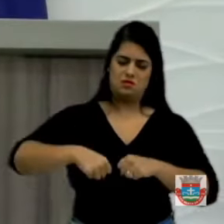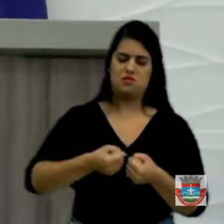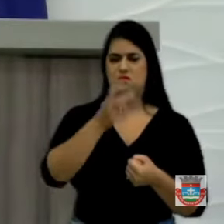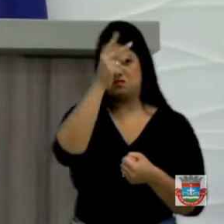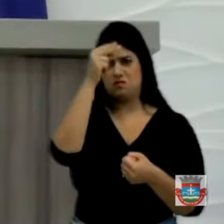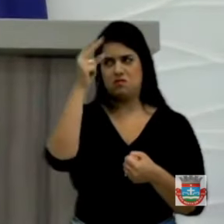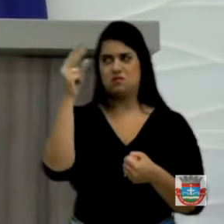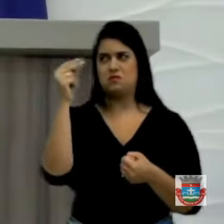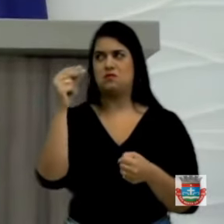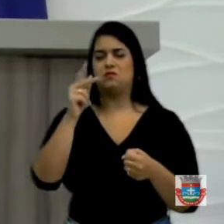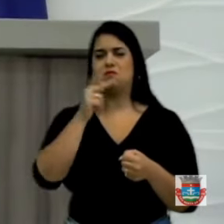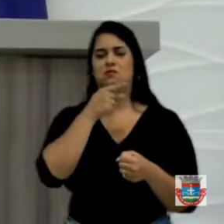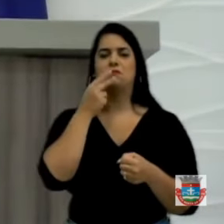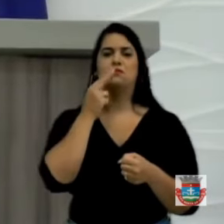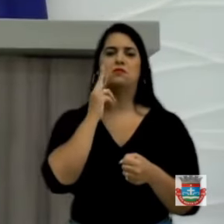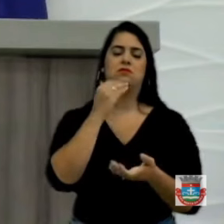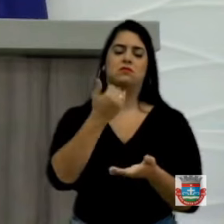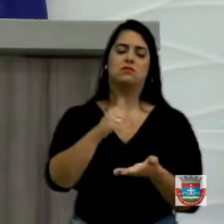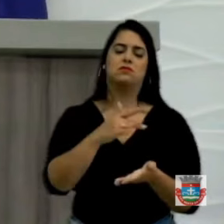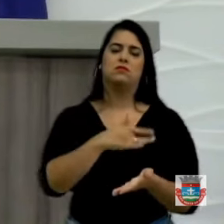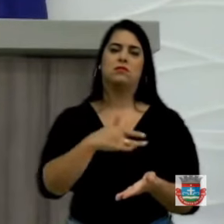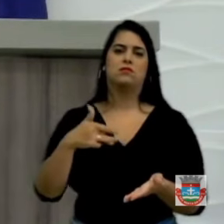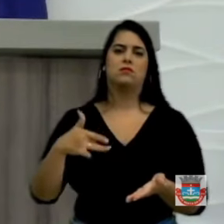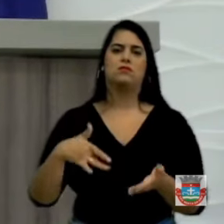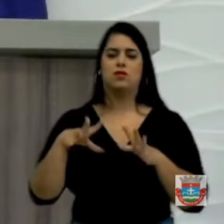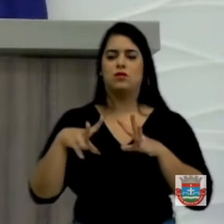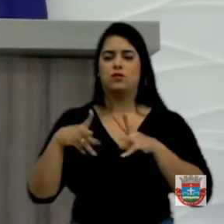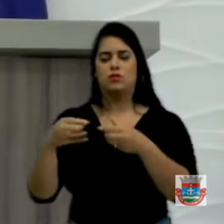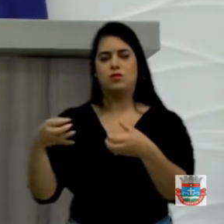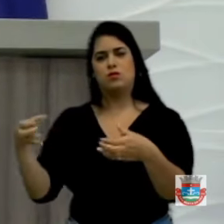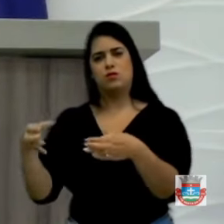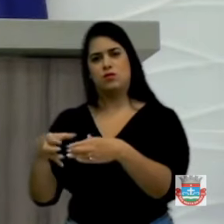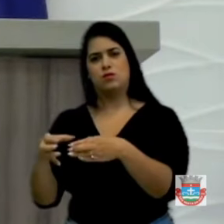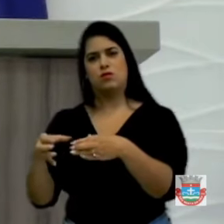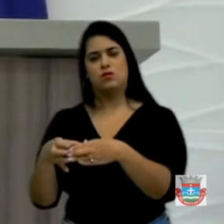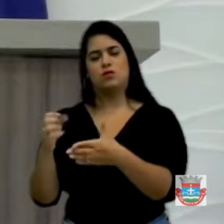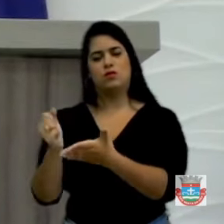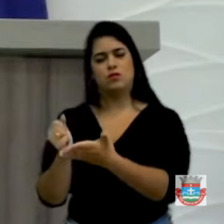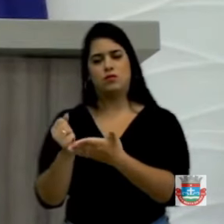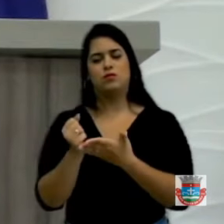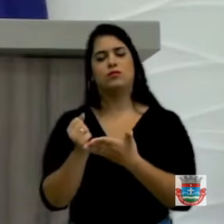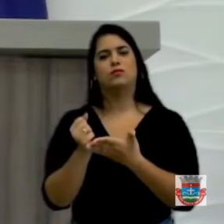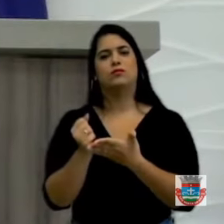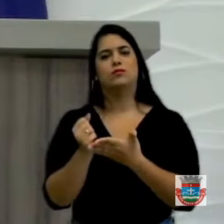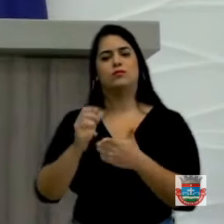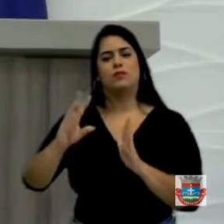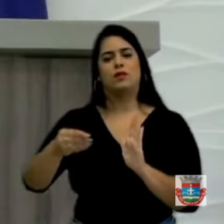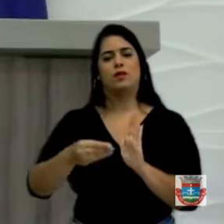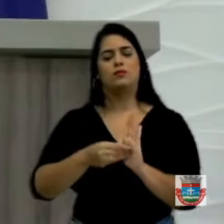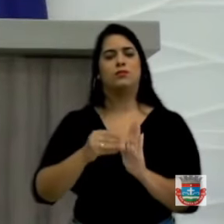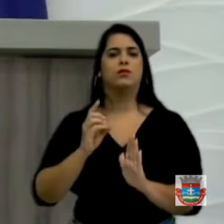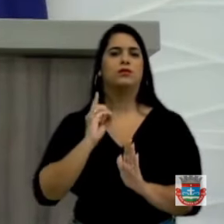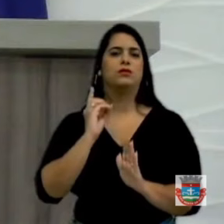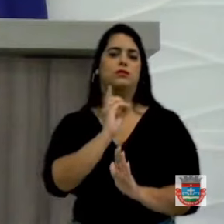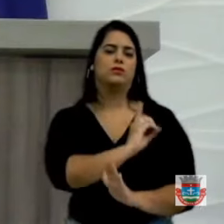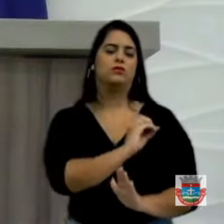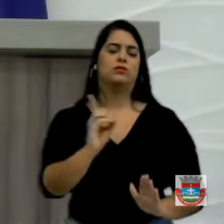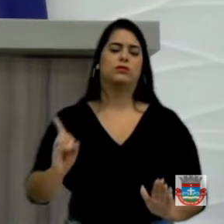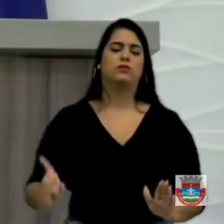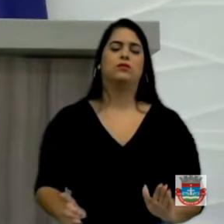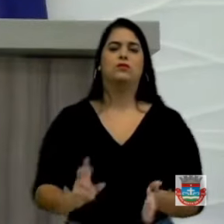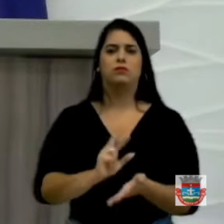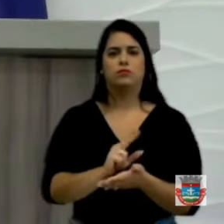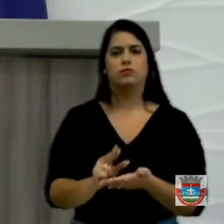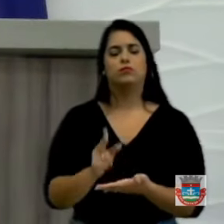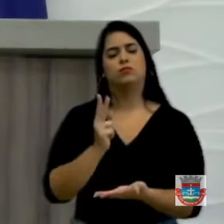da secretária de Saúde e de todos que formam a sua equipe, com a ajuda também das emendas dos deputados que sempre vêm e